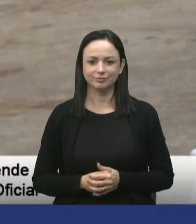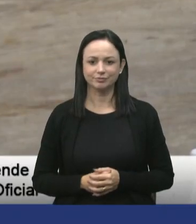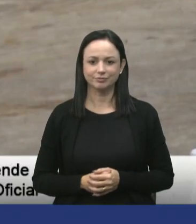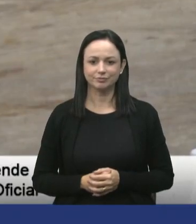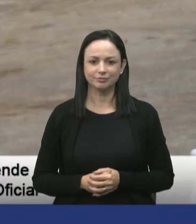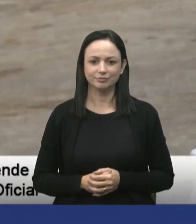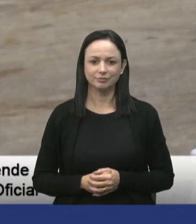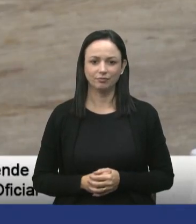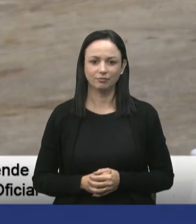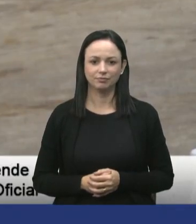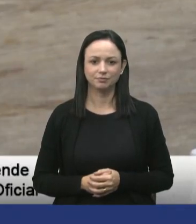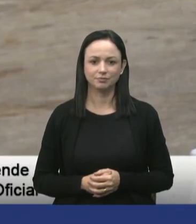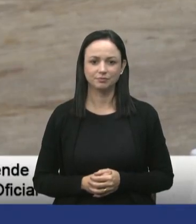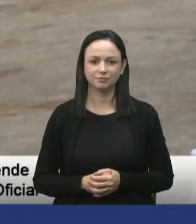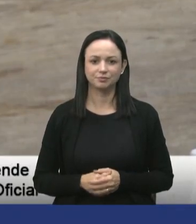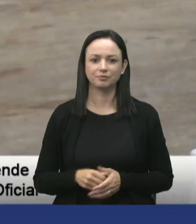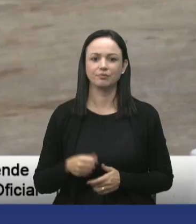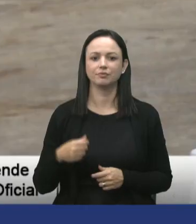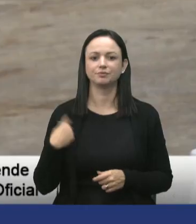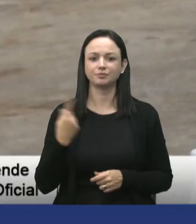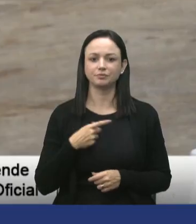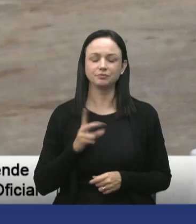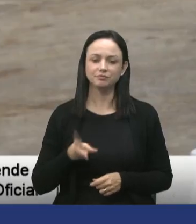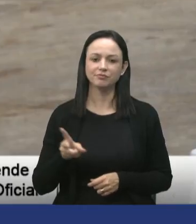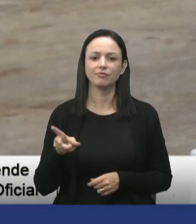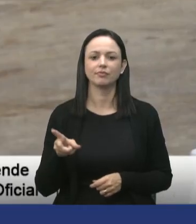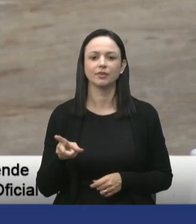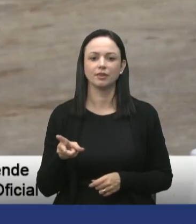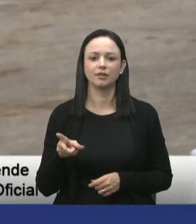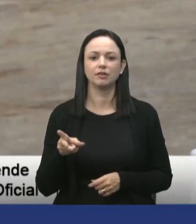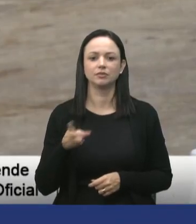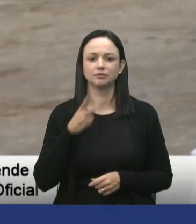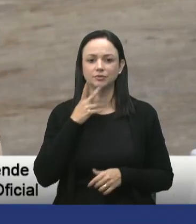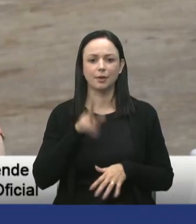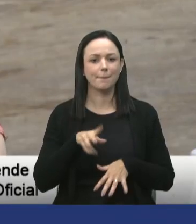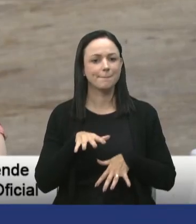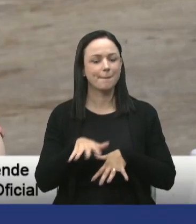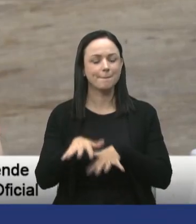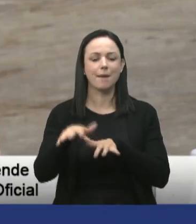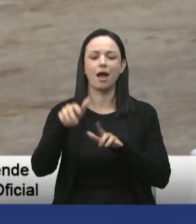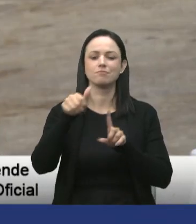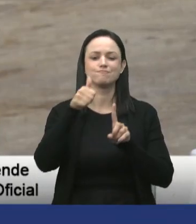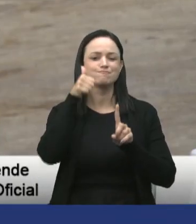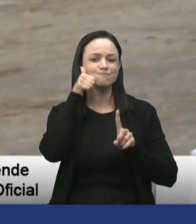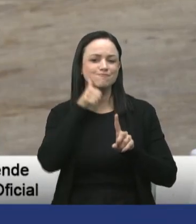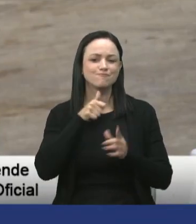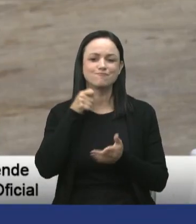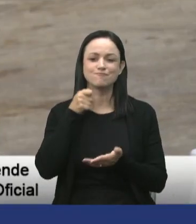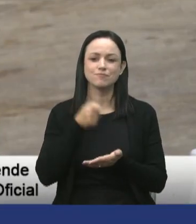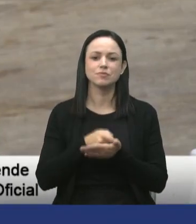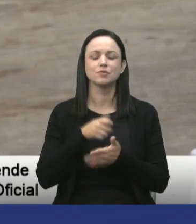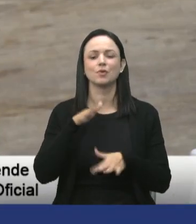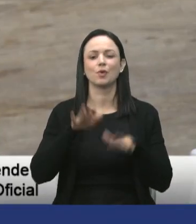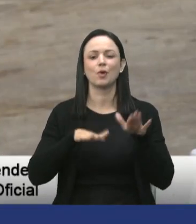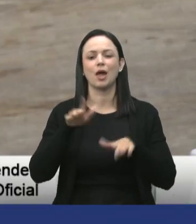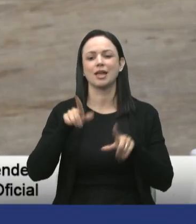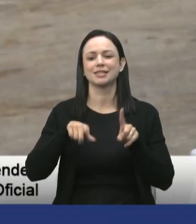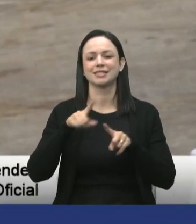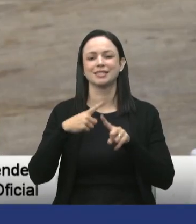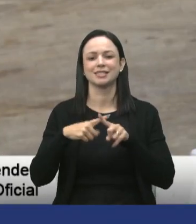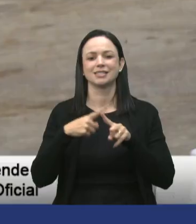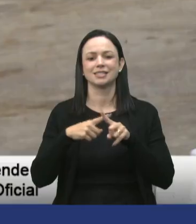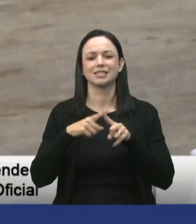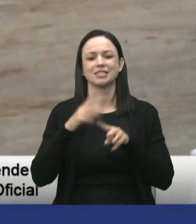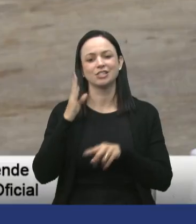A gente nunca deixa de militar, né? As feministas ficam um pouquinho chatas, mas elas não deixam